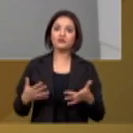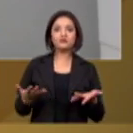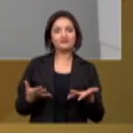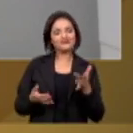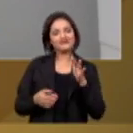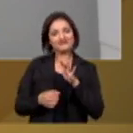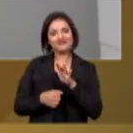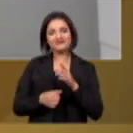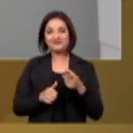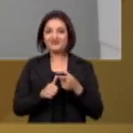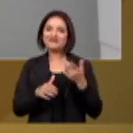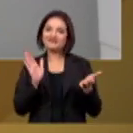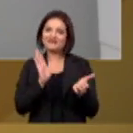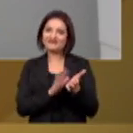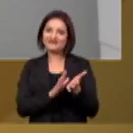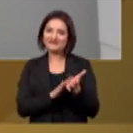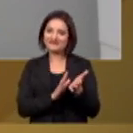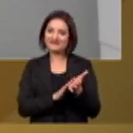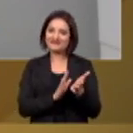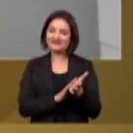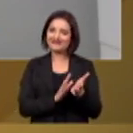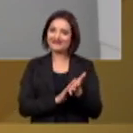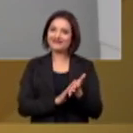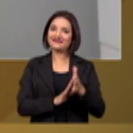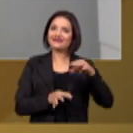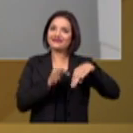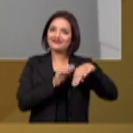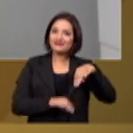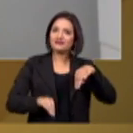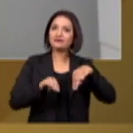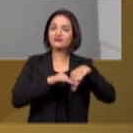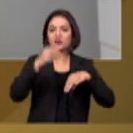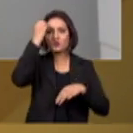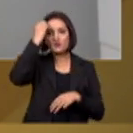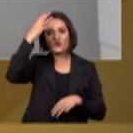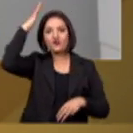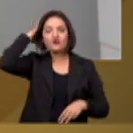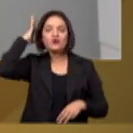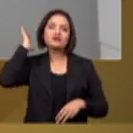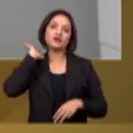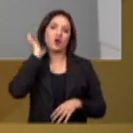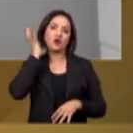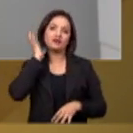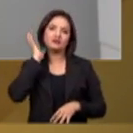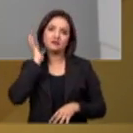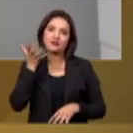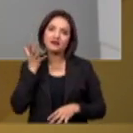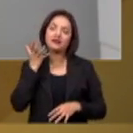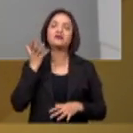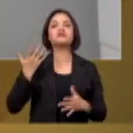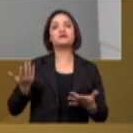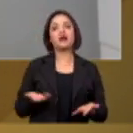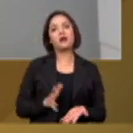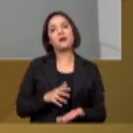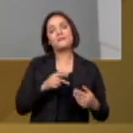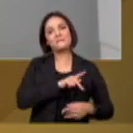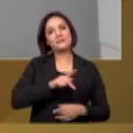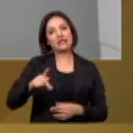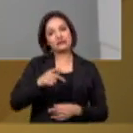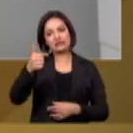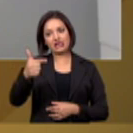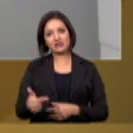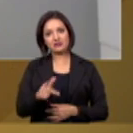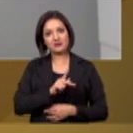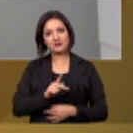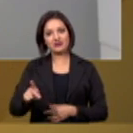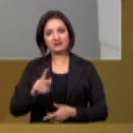parabenizar no disco e a bíblia rosa verde ela eleição para os cargos de presidente e vice-presidente do supremo tribunal